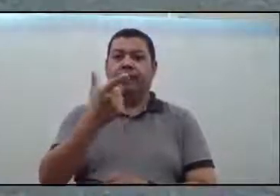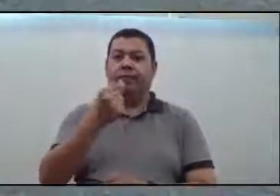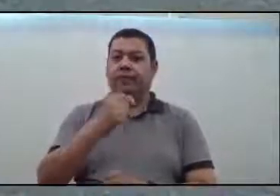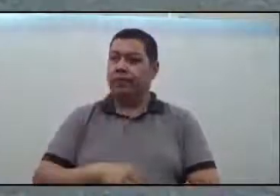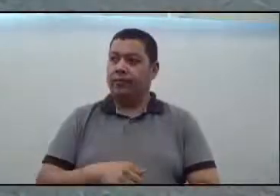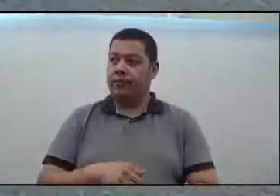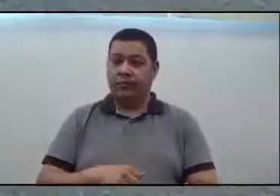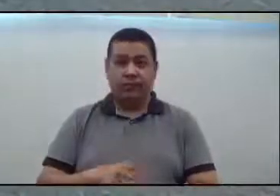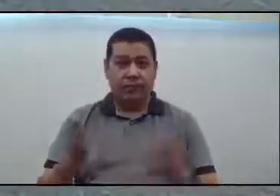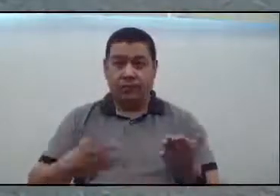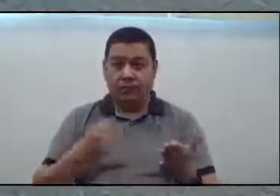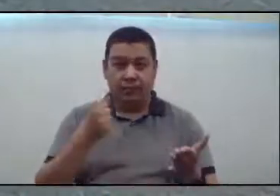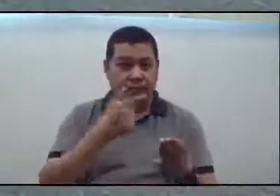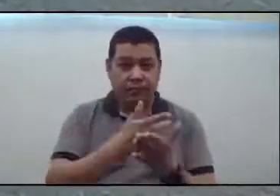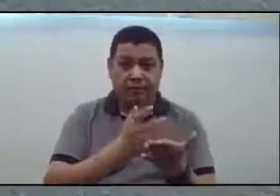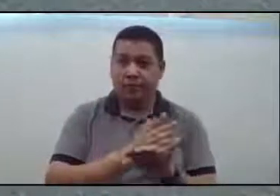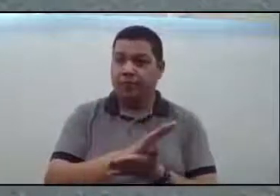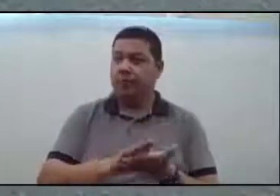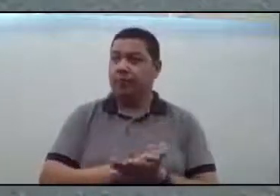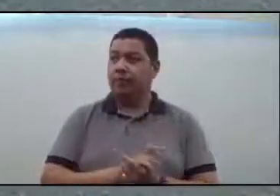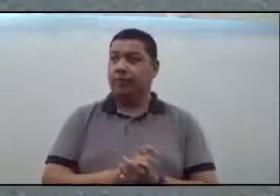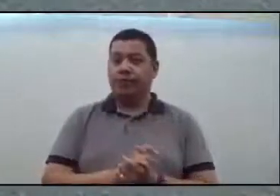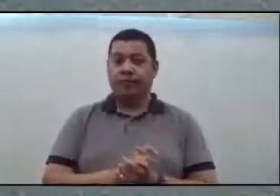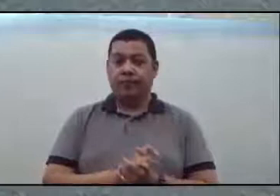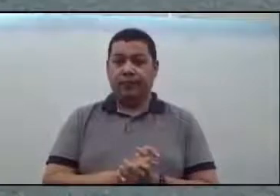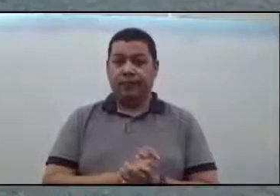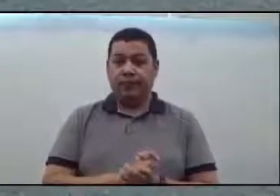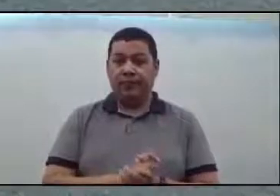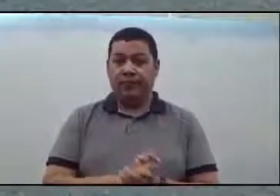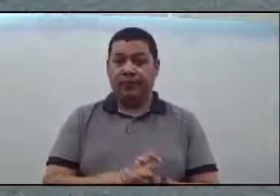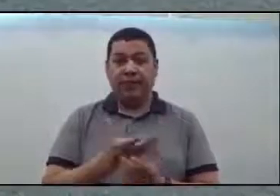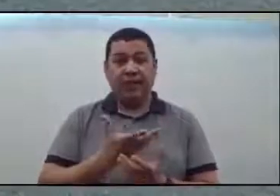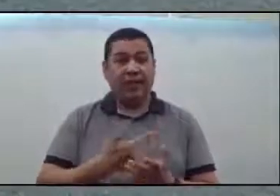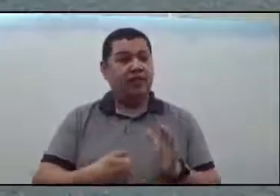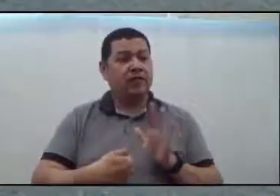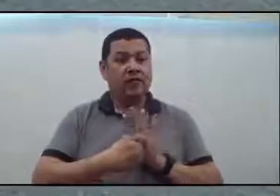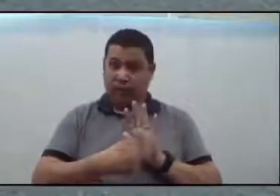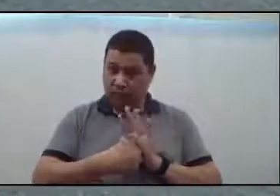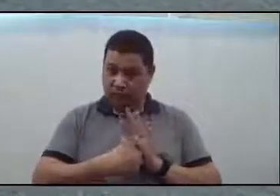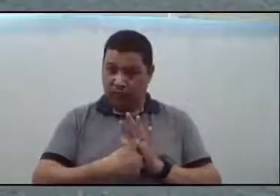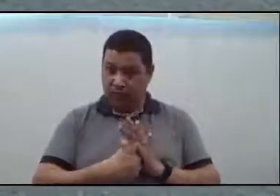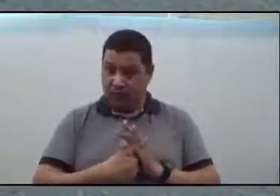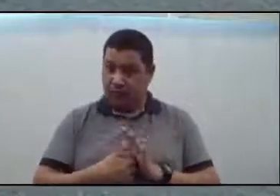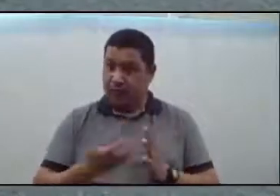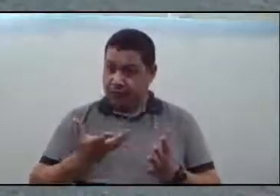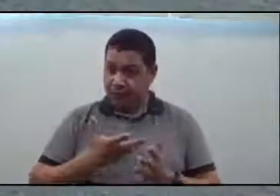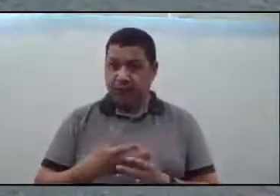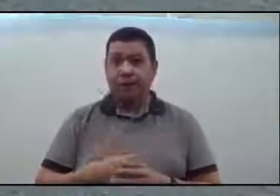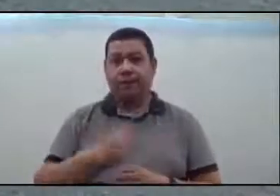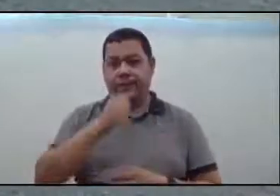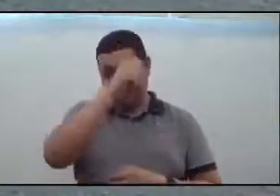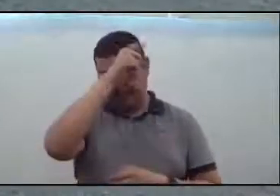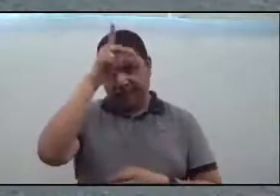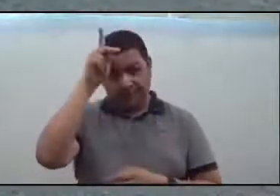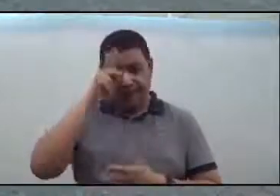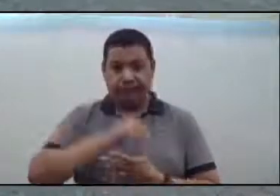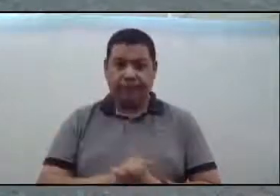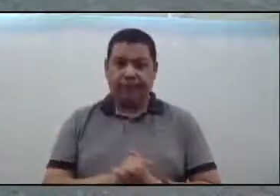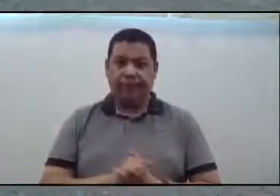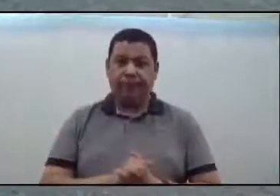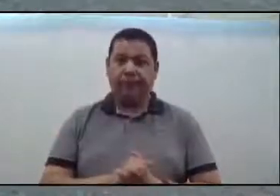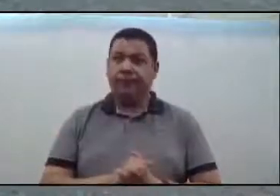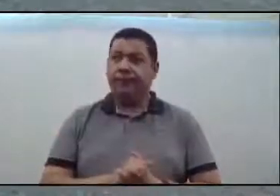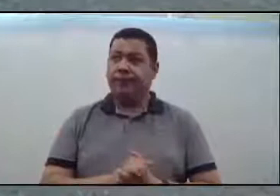não foram pagos, e eles estão me cobrando. Então, eu gostaria que o prefeito visse com a